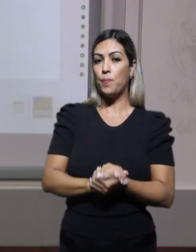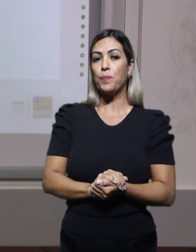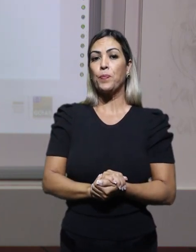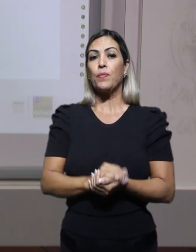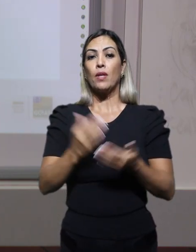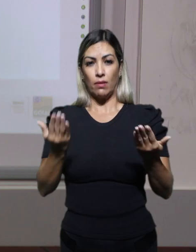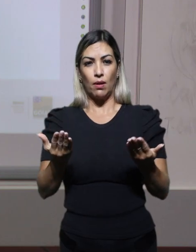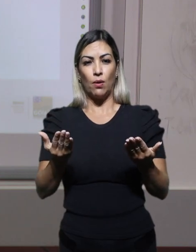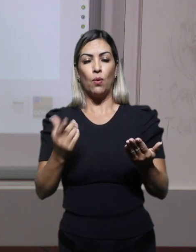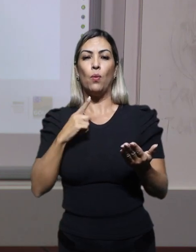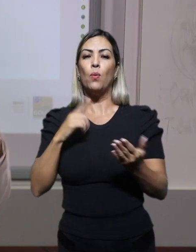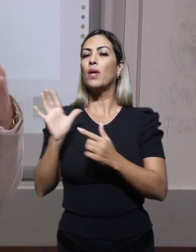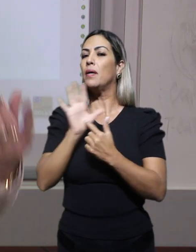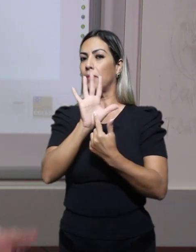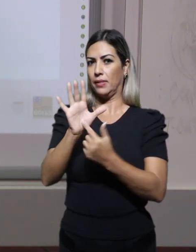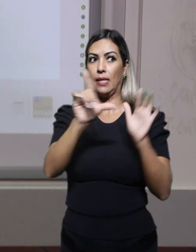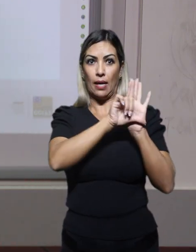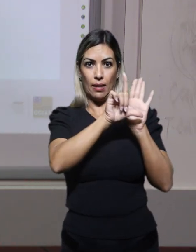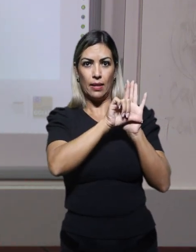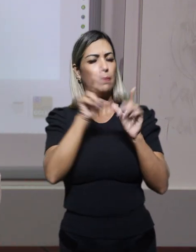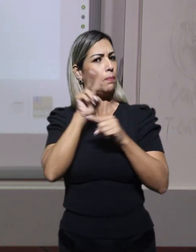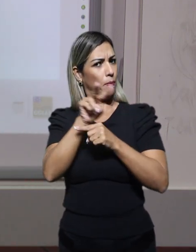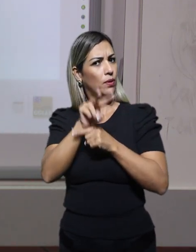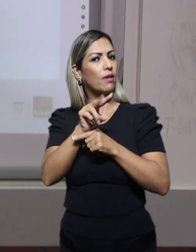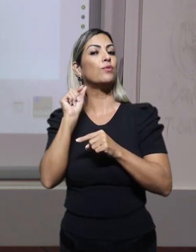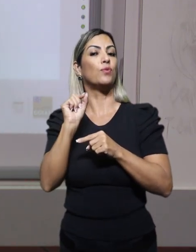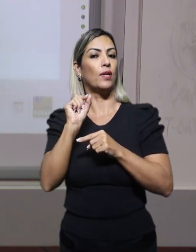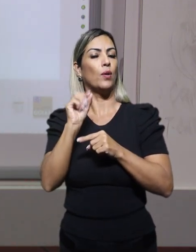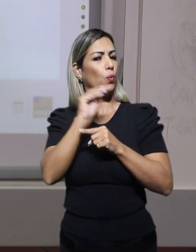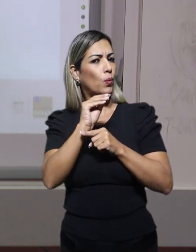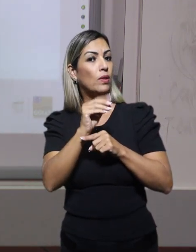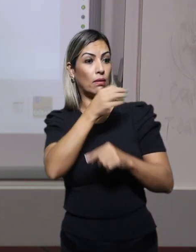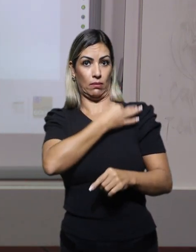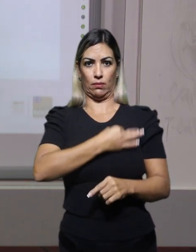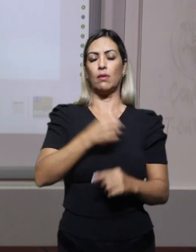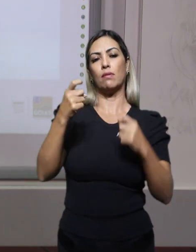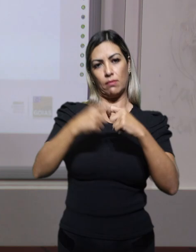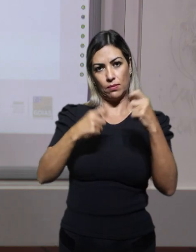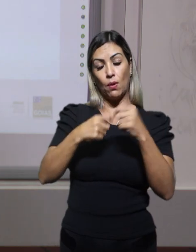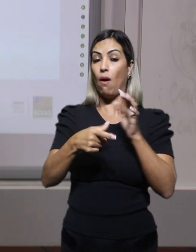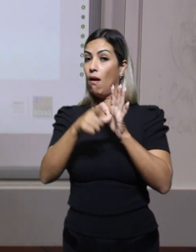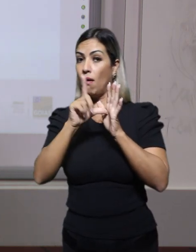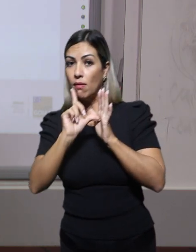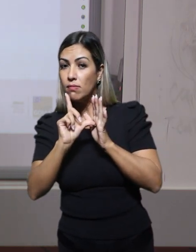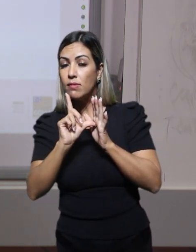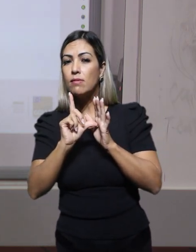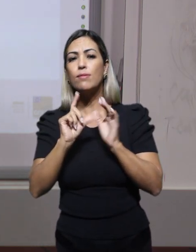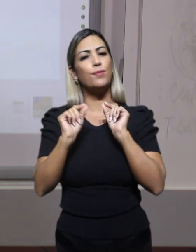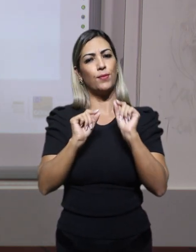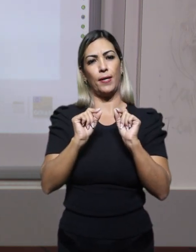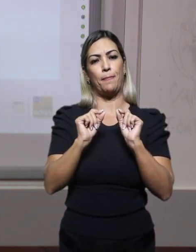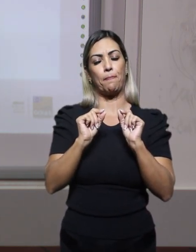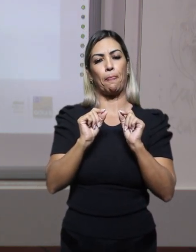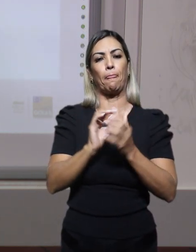que é tutelado, ou seja, o que a lei penal protege, é a dignidade sexual. Antes disso, era